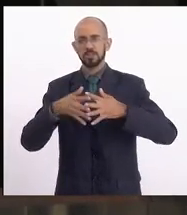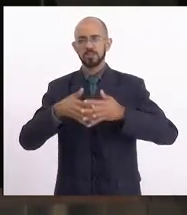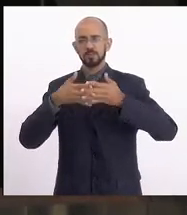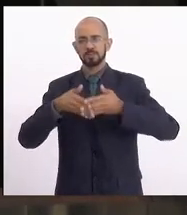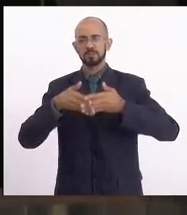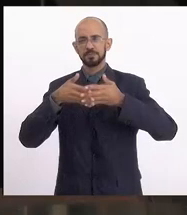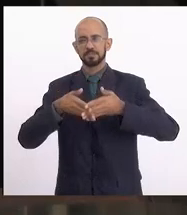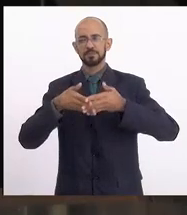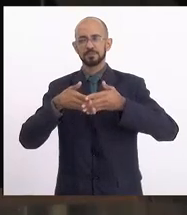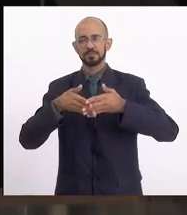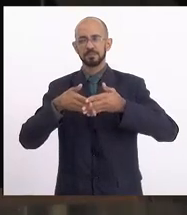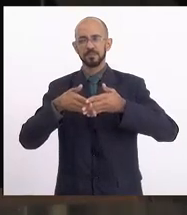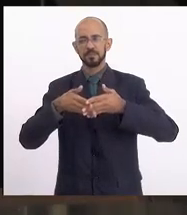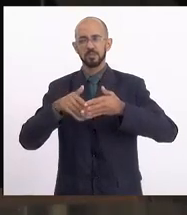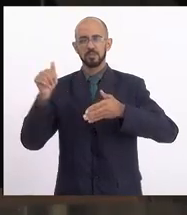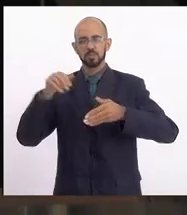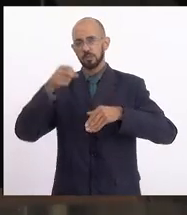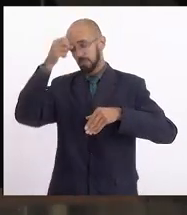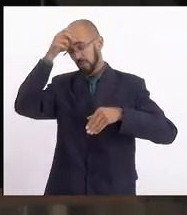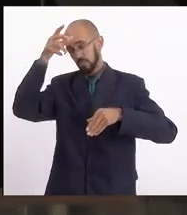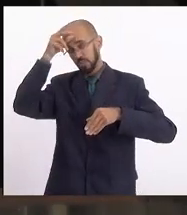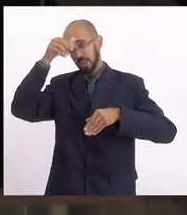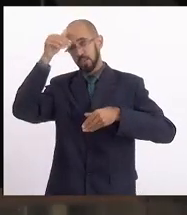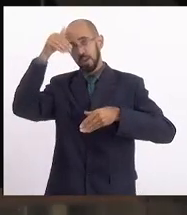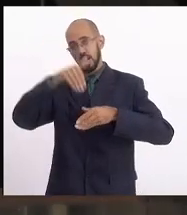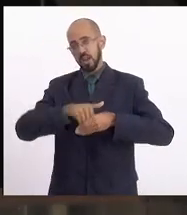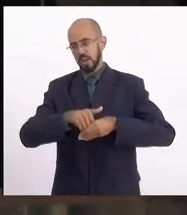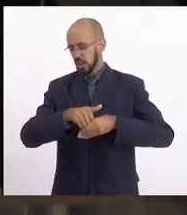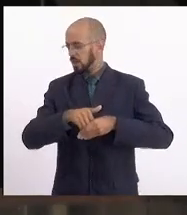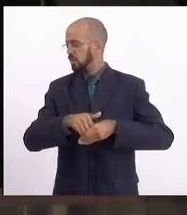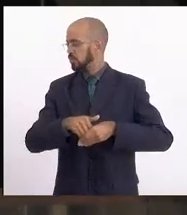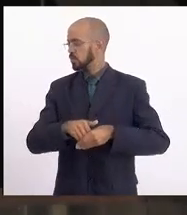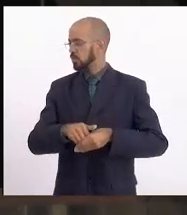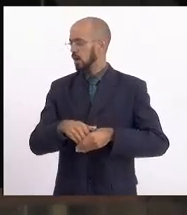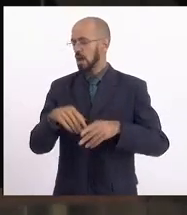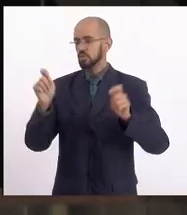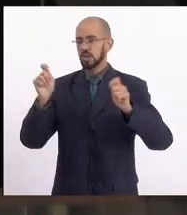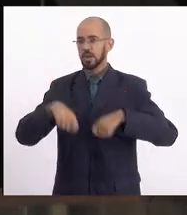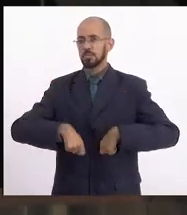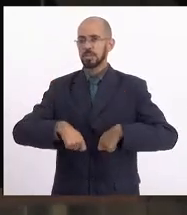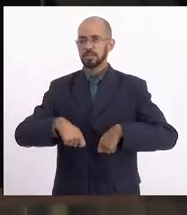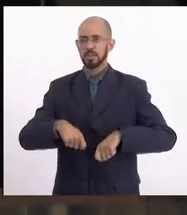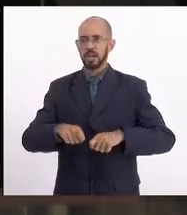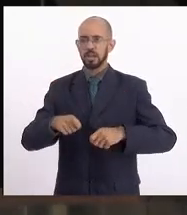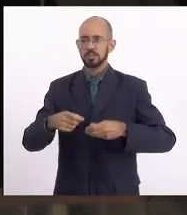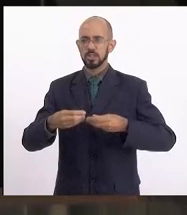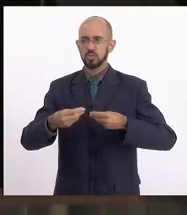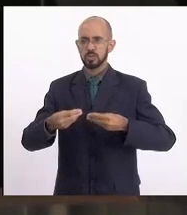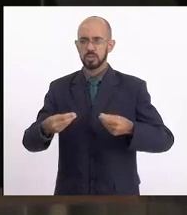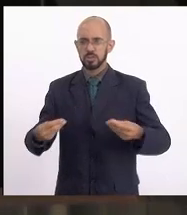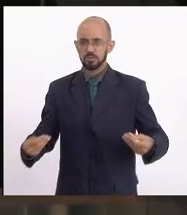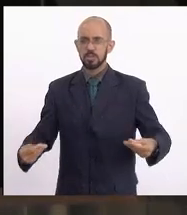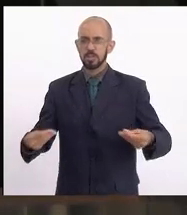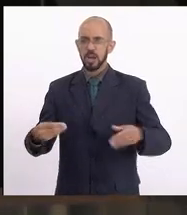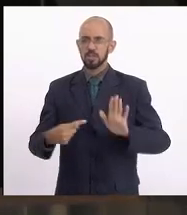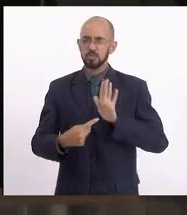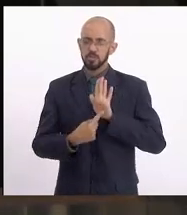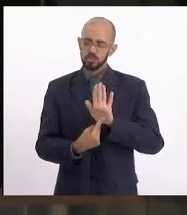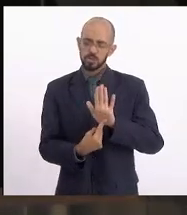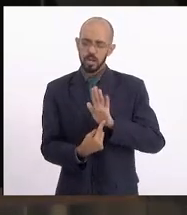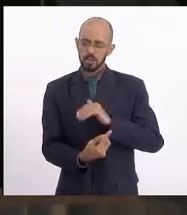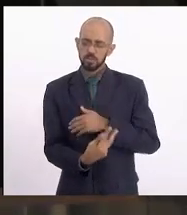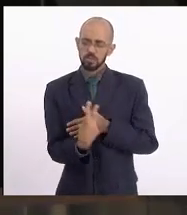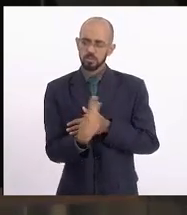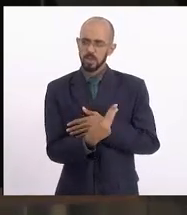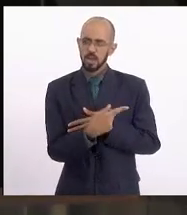prefeito eleito, mas eu tenho certeza que com a coragem, com a competência, com a sensibilidade, tantas vezes demonstradas pelo Rubinho aqui